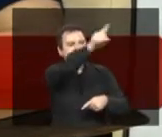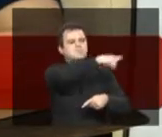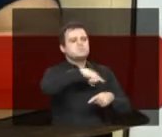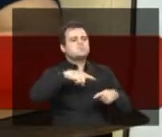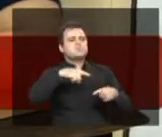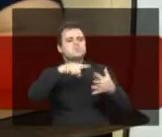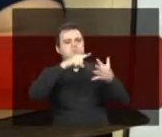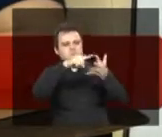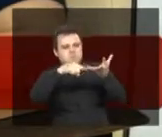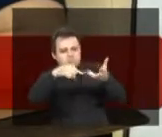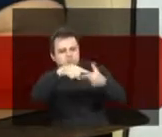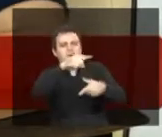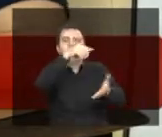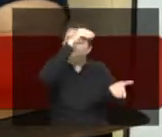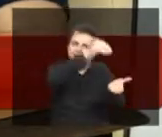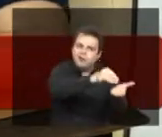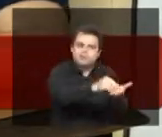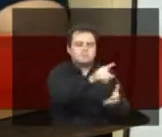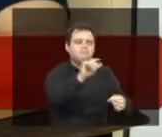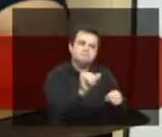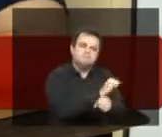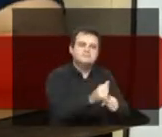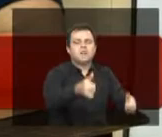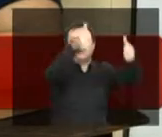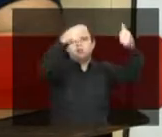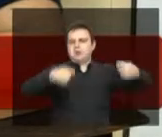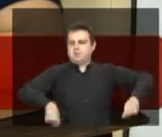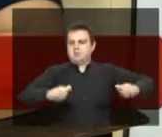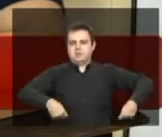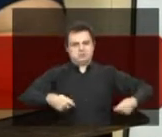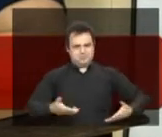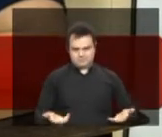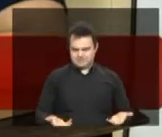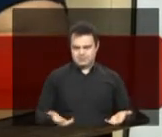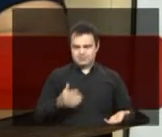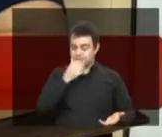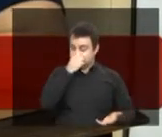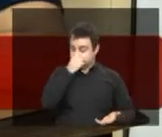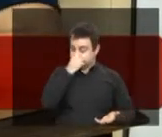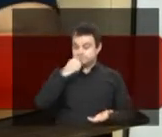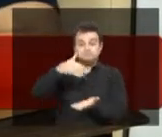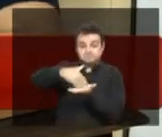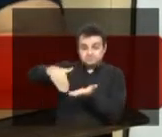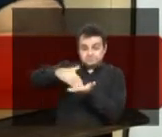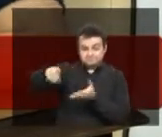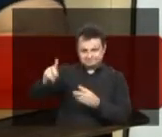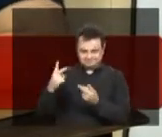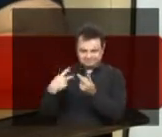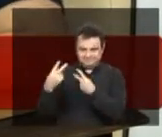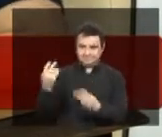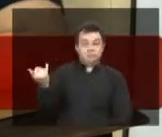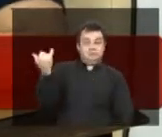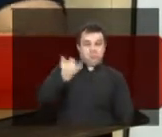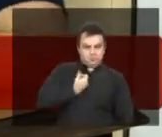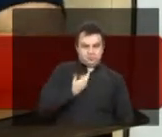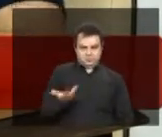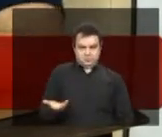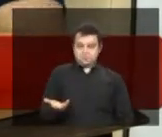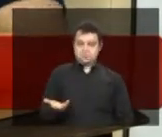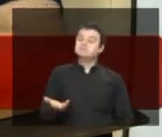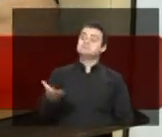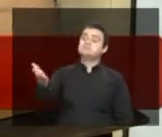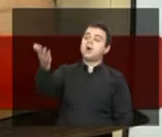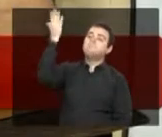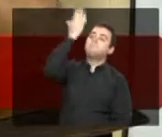Tem que melhorar. Ah, mas nenhum transporte, que nem volta a dizer, o senhor Amauri falou, né, o secretário de trânsito, quero que o senhor